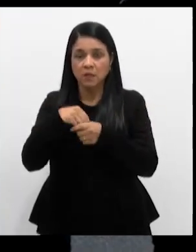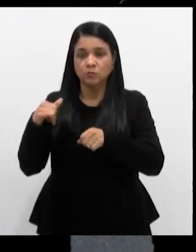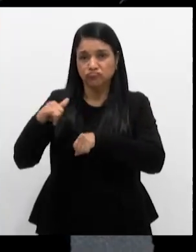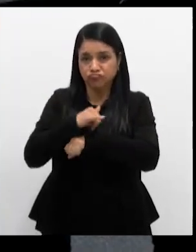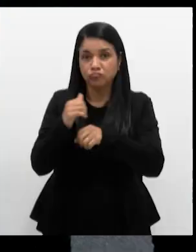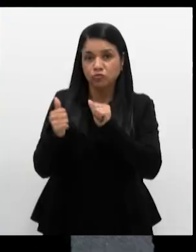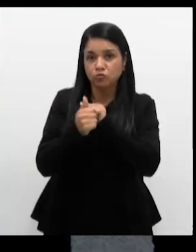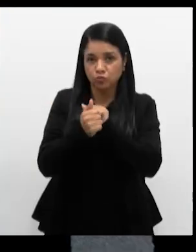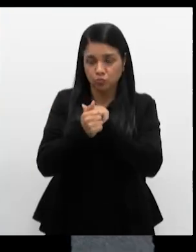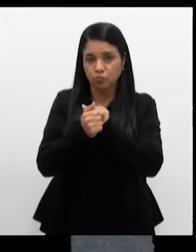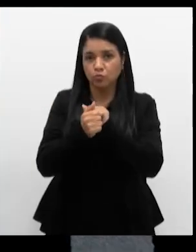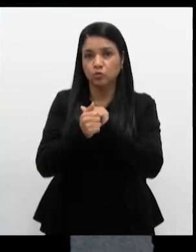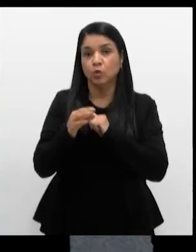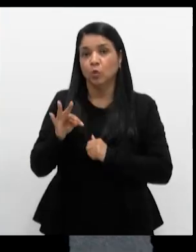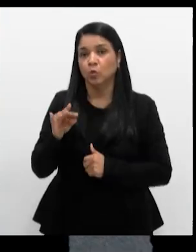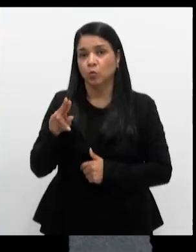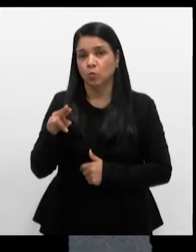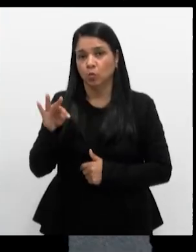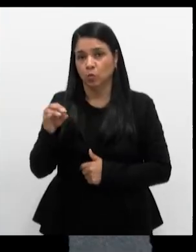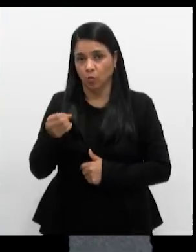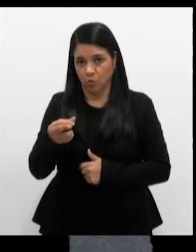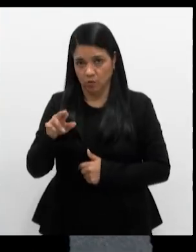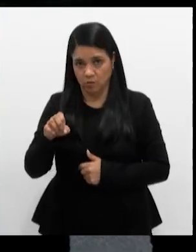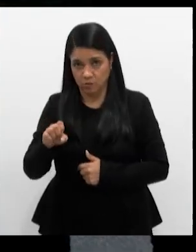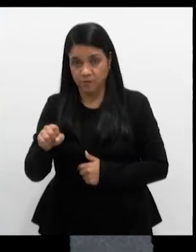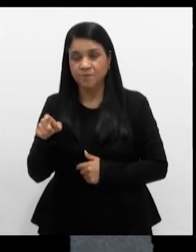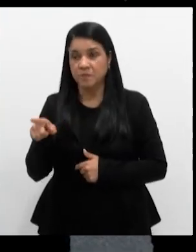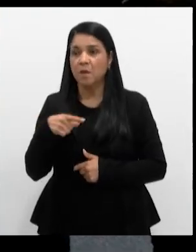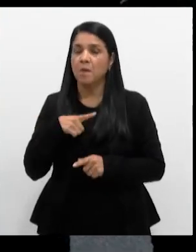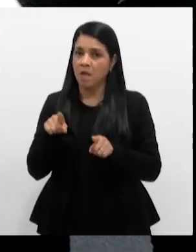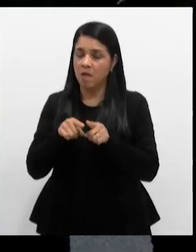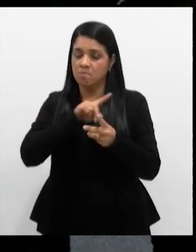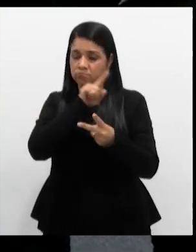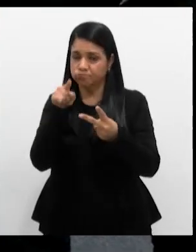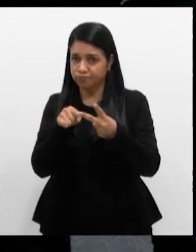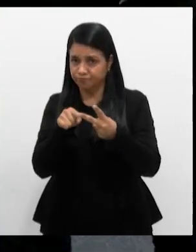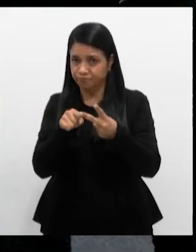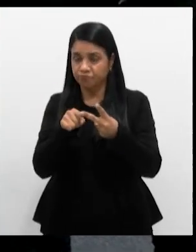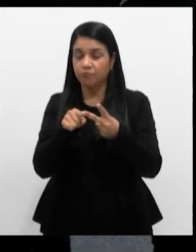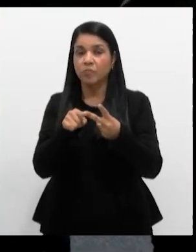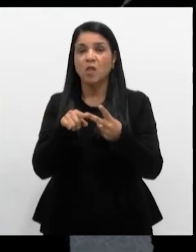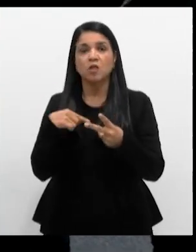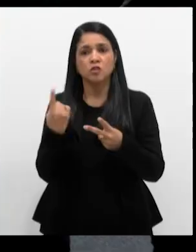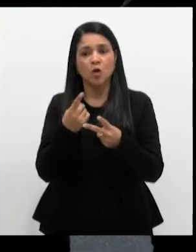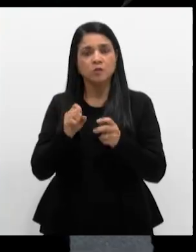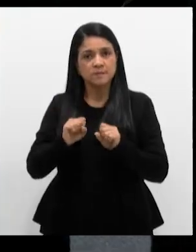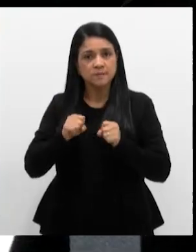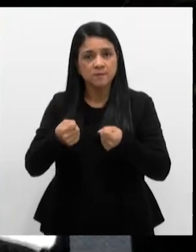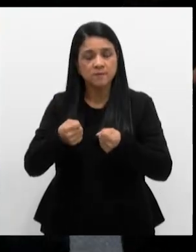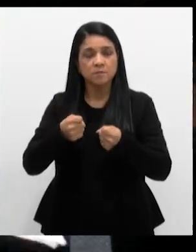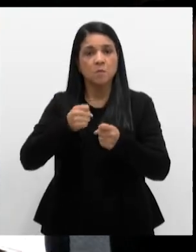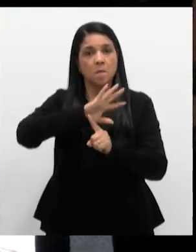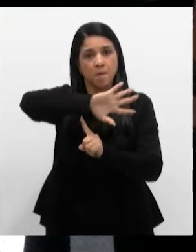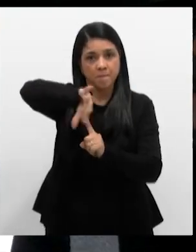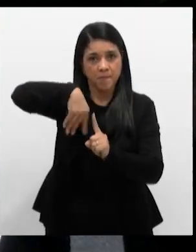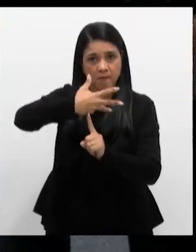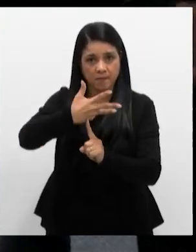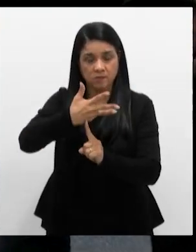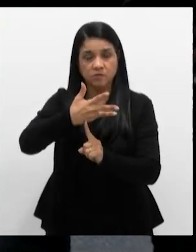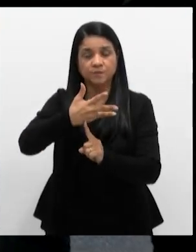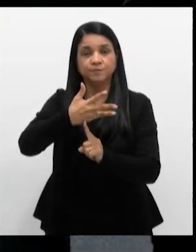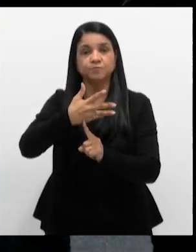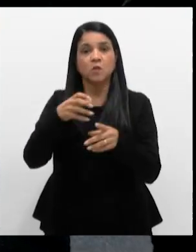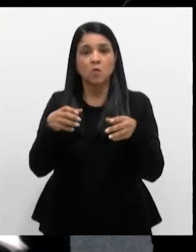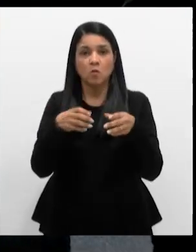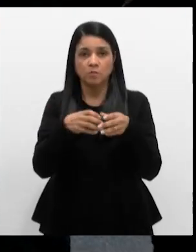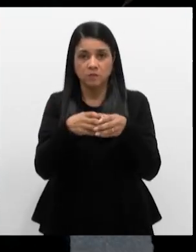tutores. E queria dizer algo que me dói, e dói muito no senhor, que tem um histórico de luta pela defesa do meio ambiente, que, infelizmente, a Comissão